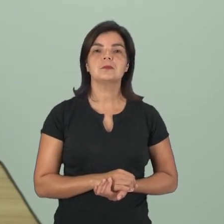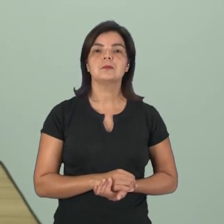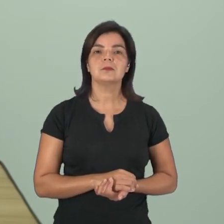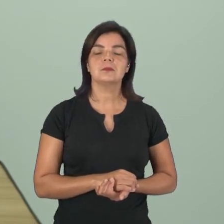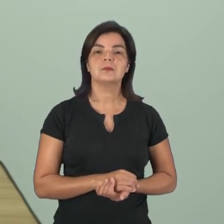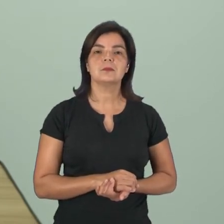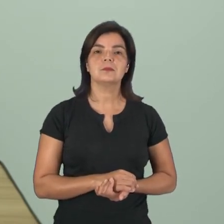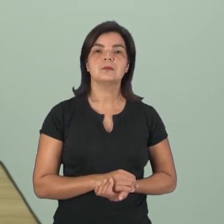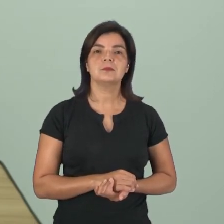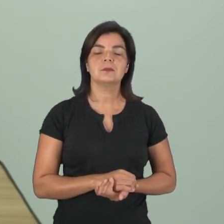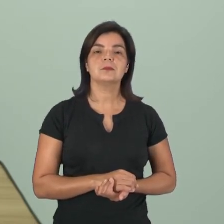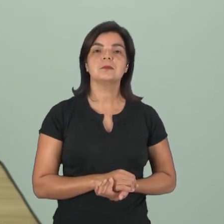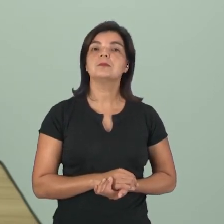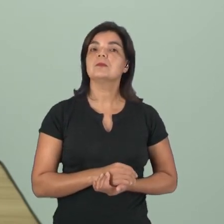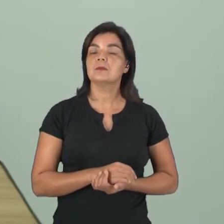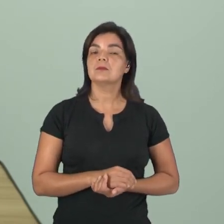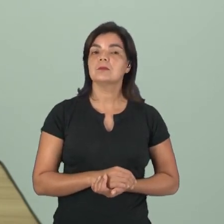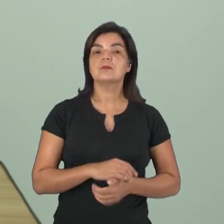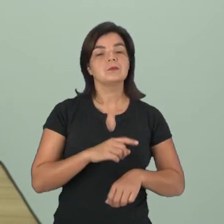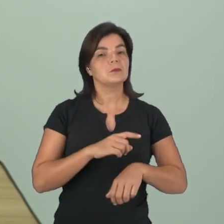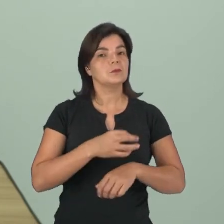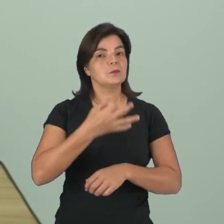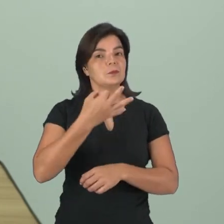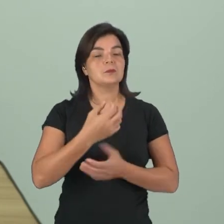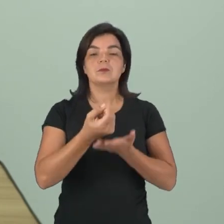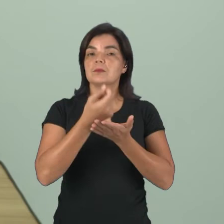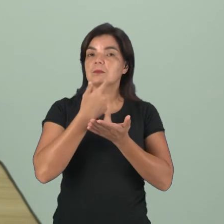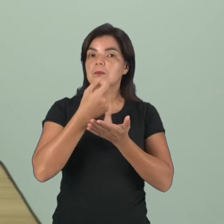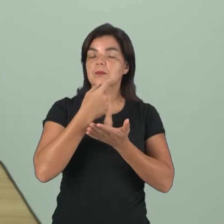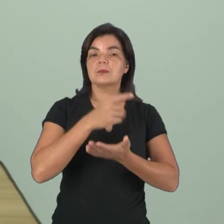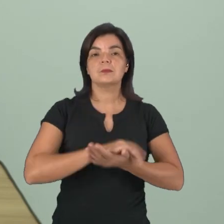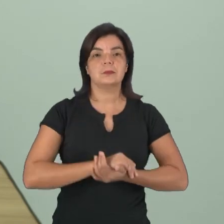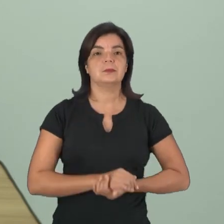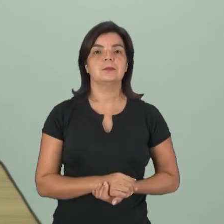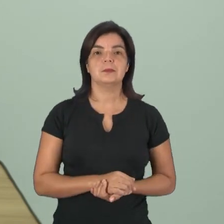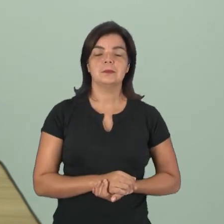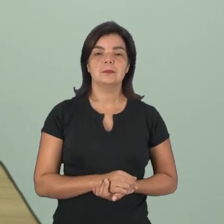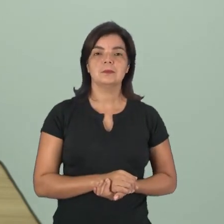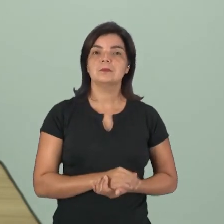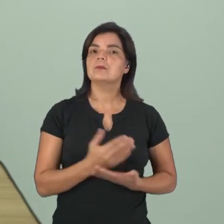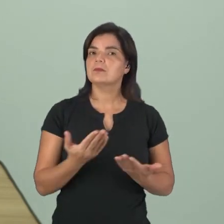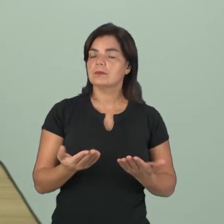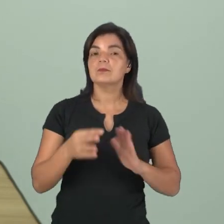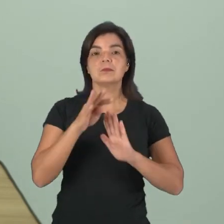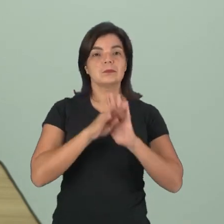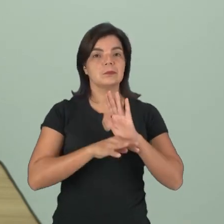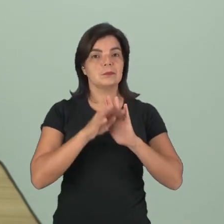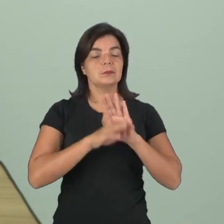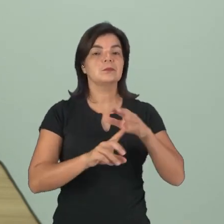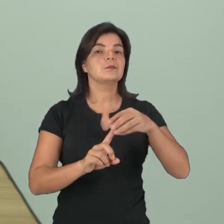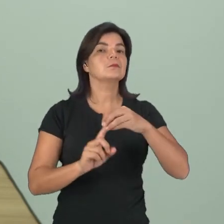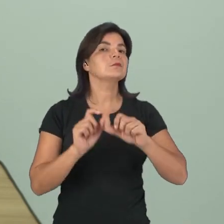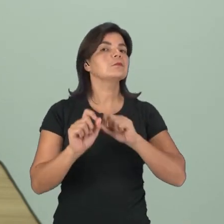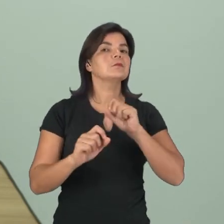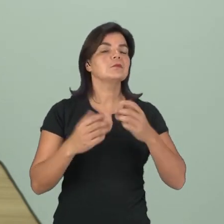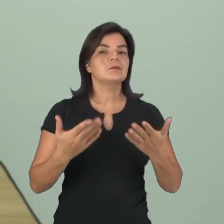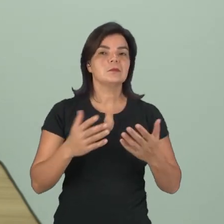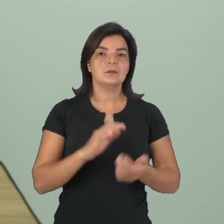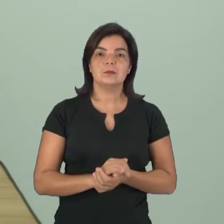modo como a pessoa deve tomar o determinado medicamento, certo? Então, esse texto tem a finalidade